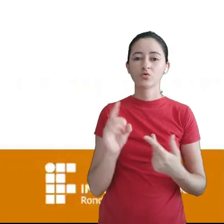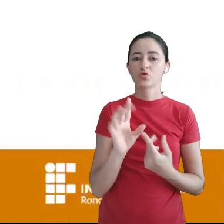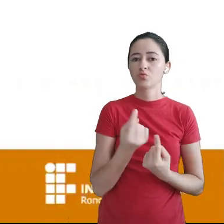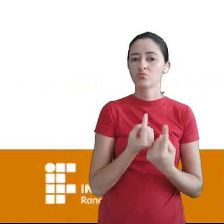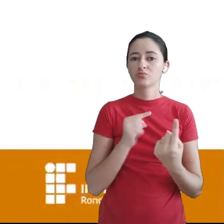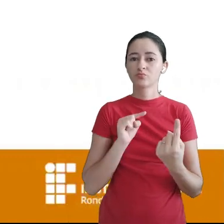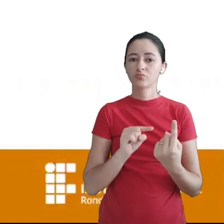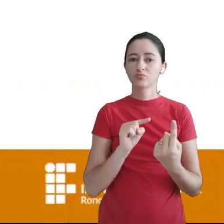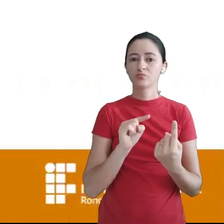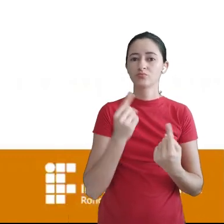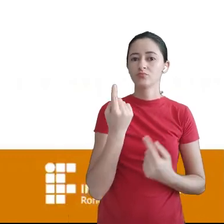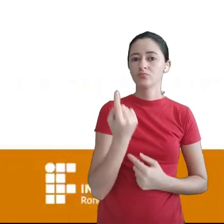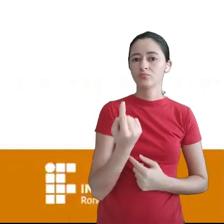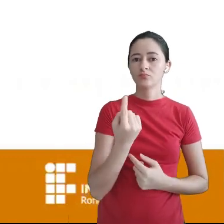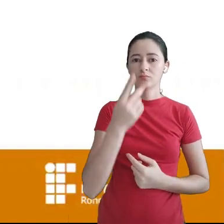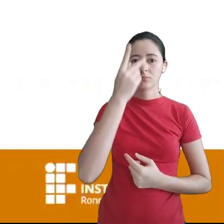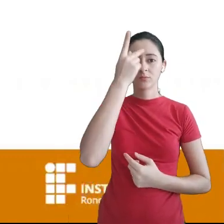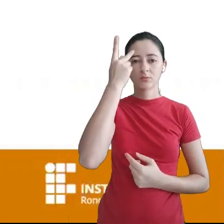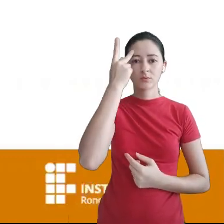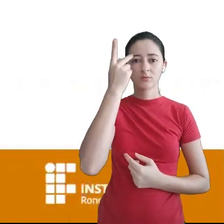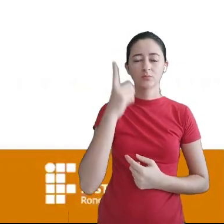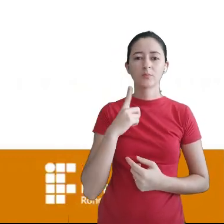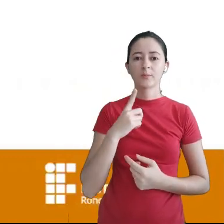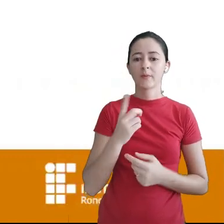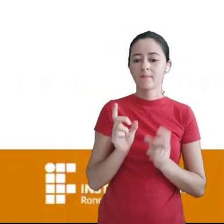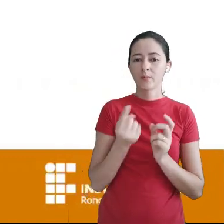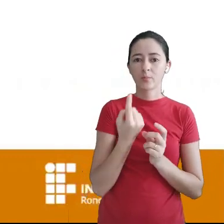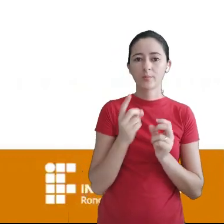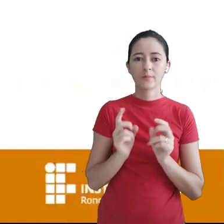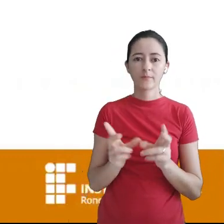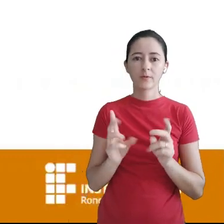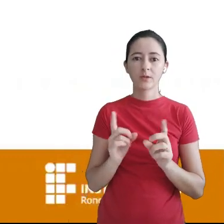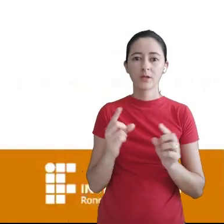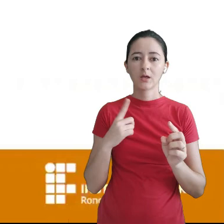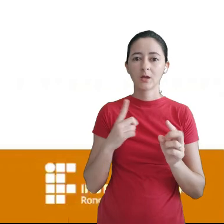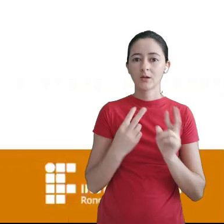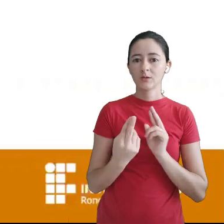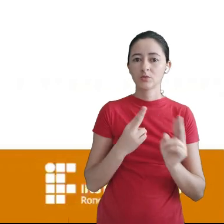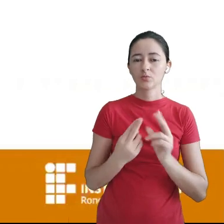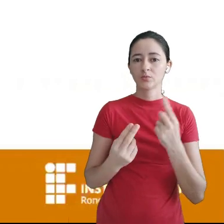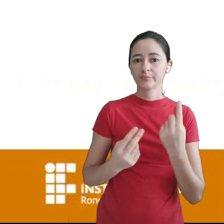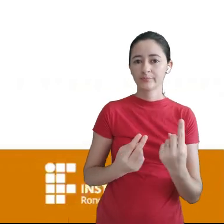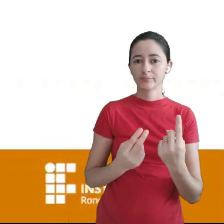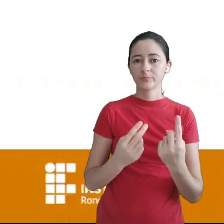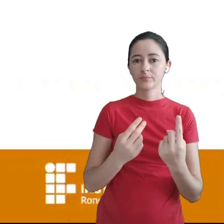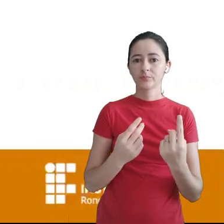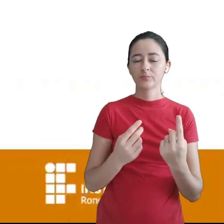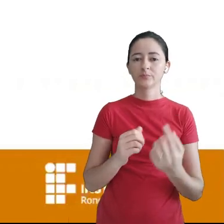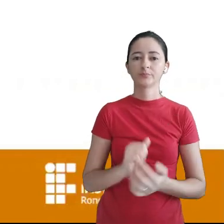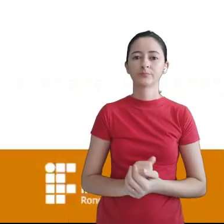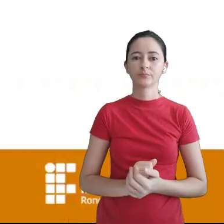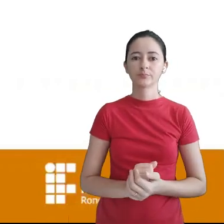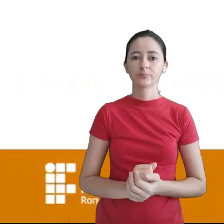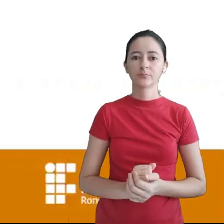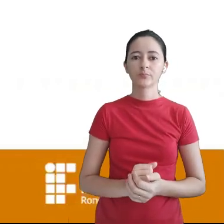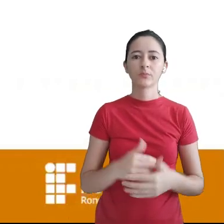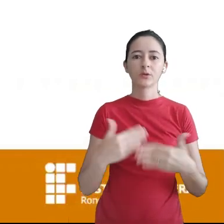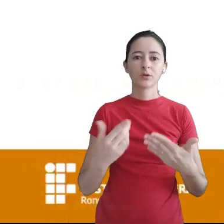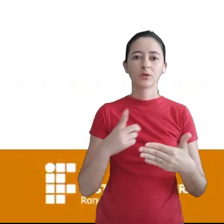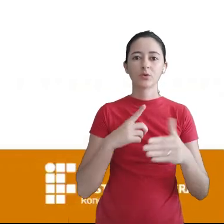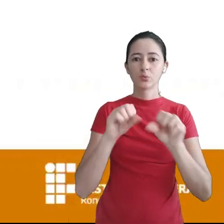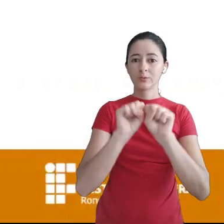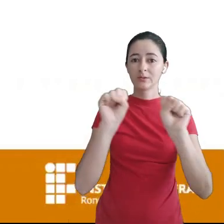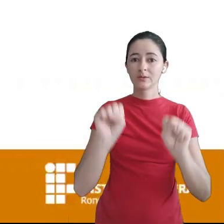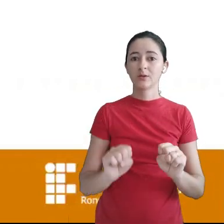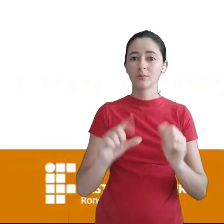clientes? A um cliente somente. Uma venda está relacionada, uma venda X está relacionada a um cliente apenas, né?